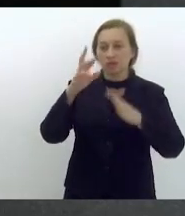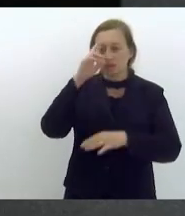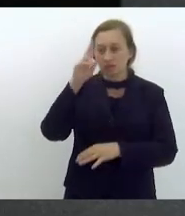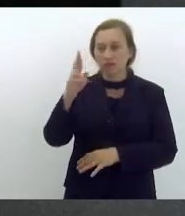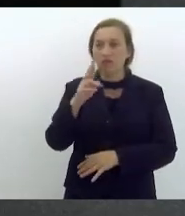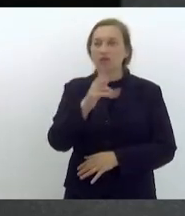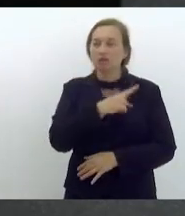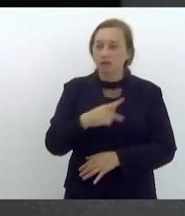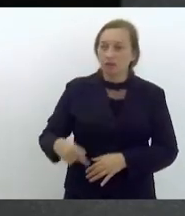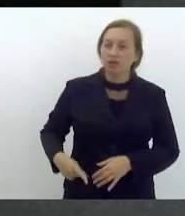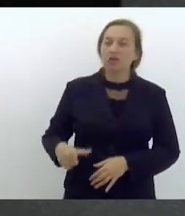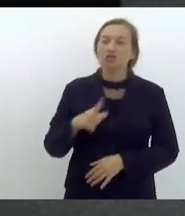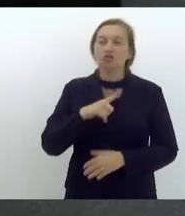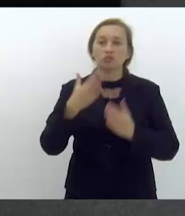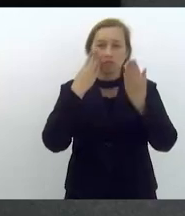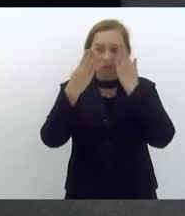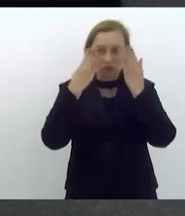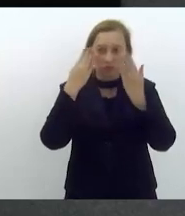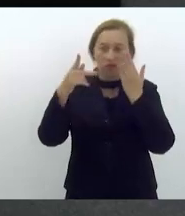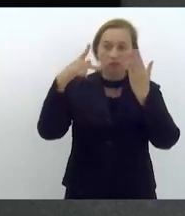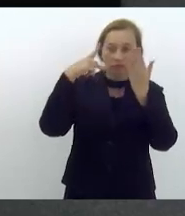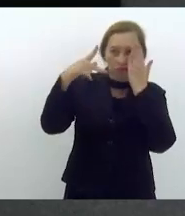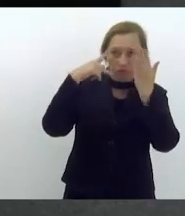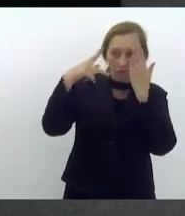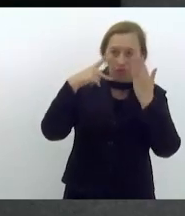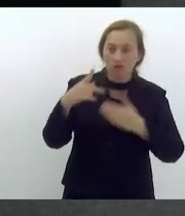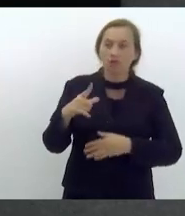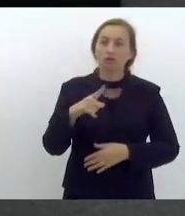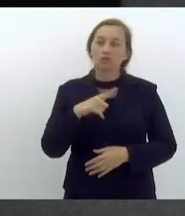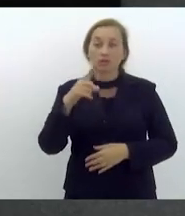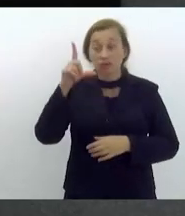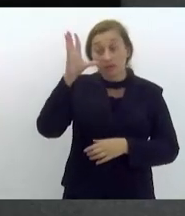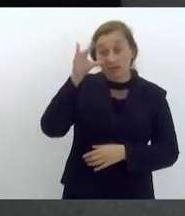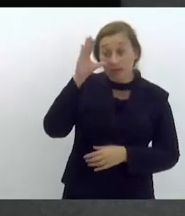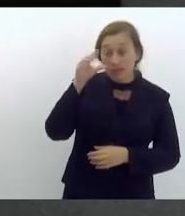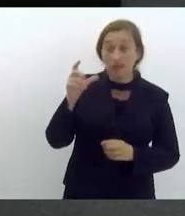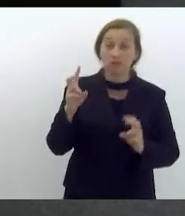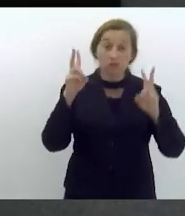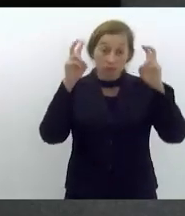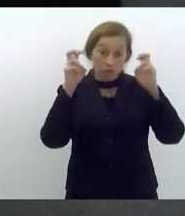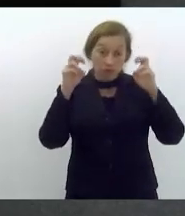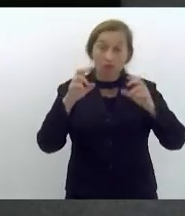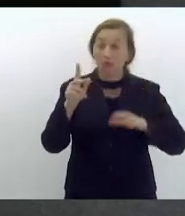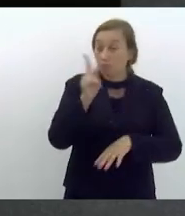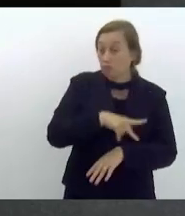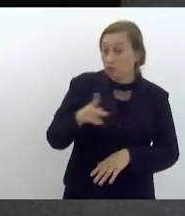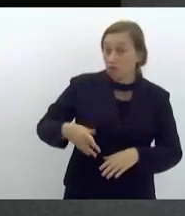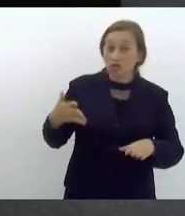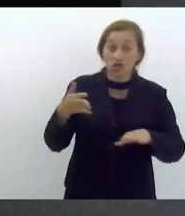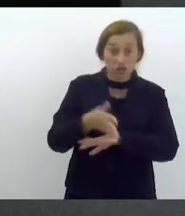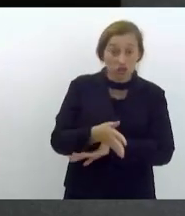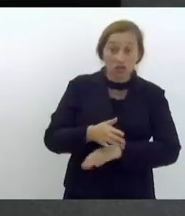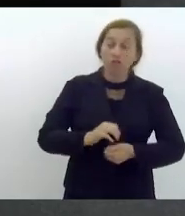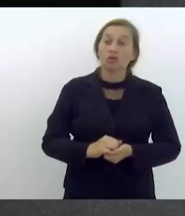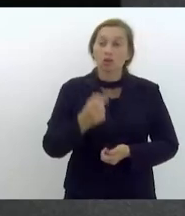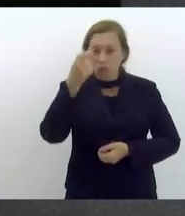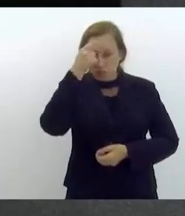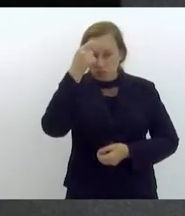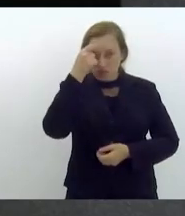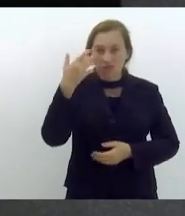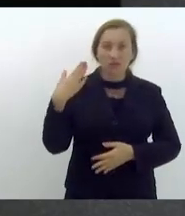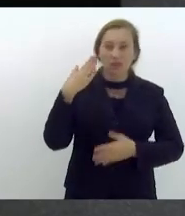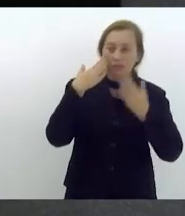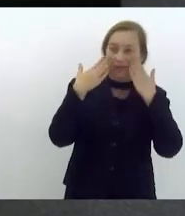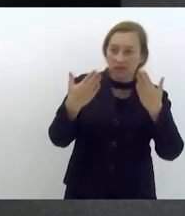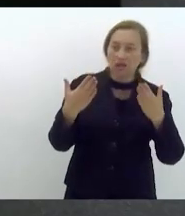que tinha psicólogo que tinham pessoas que estavam interessantes que tinha o tema tinha professores e nós chegamos ao bom senso se